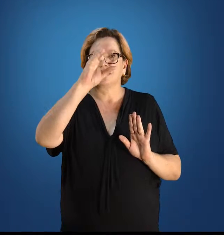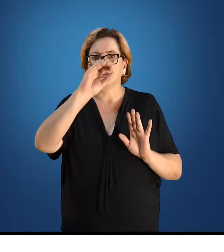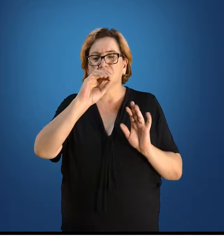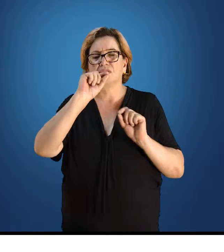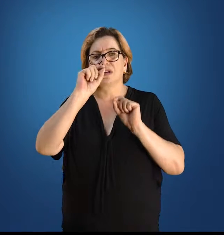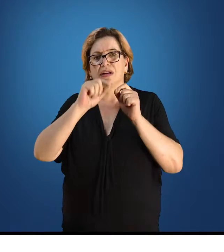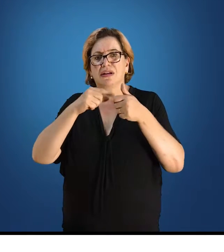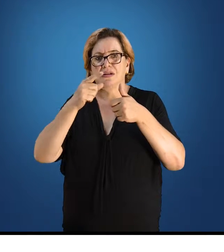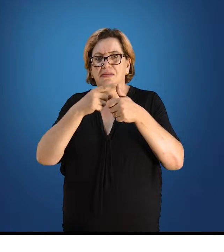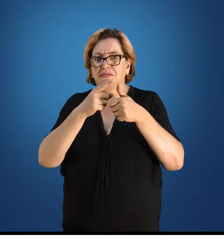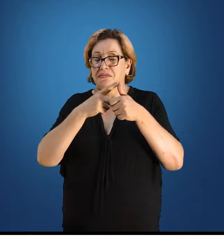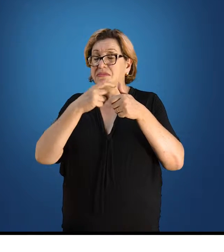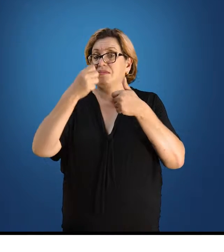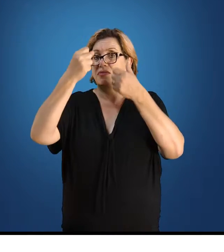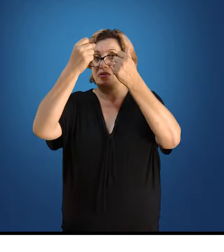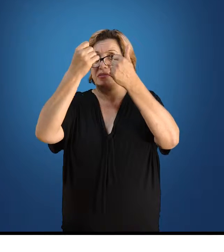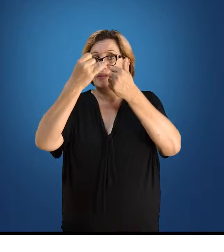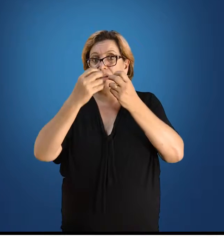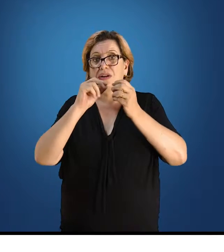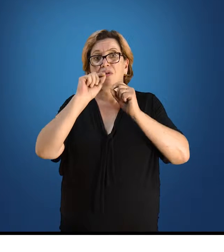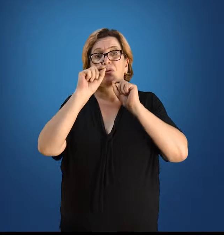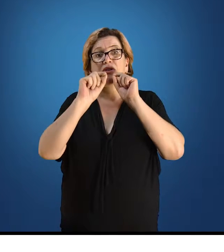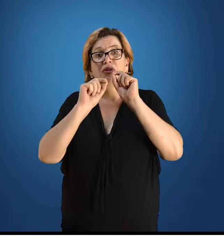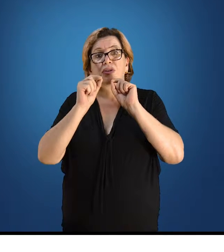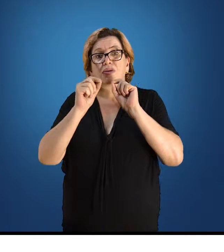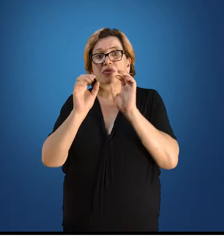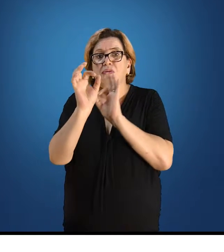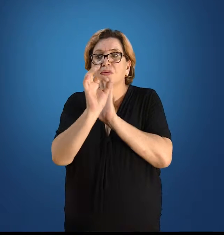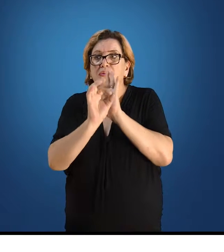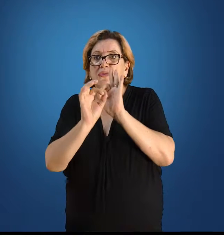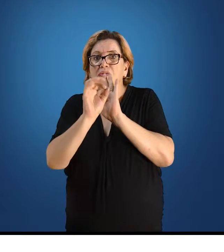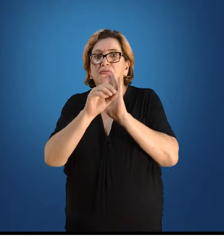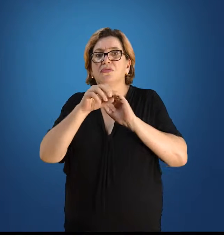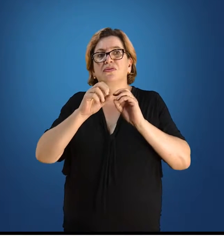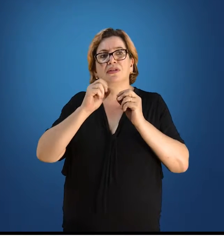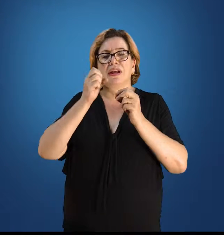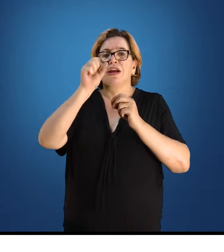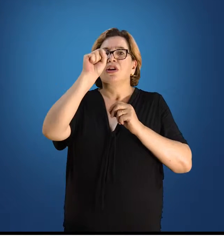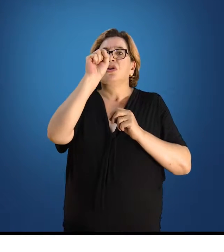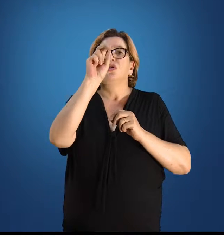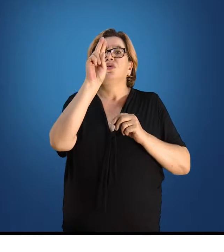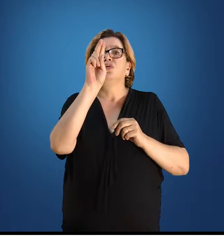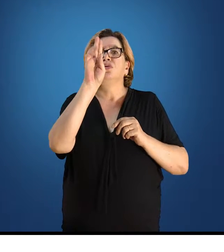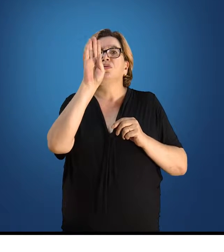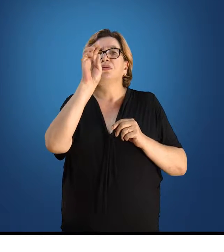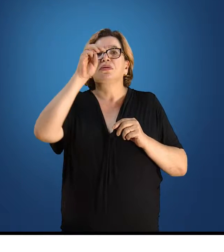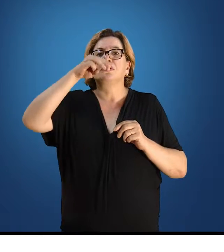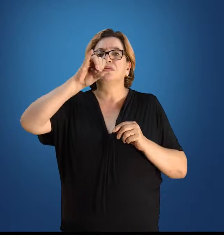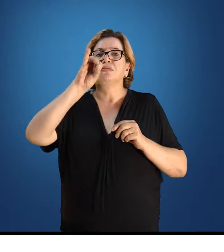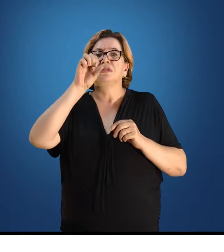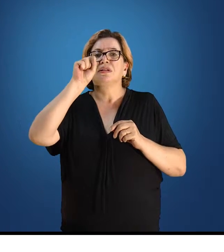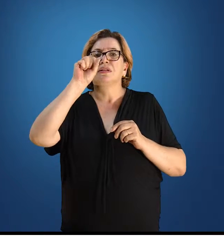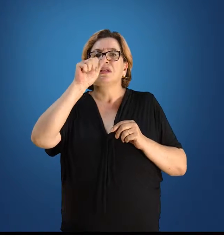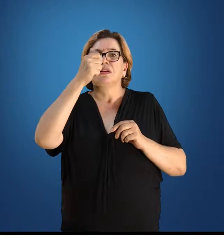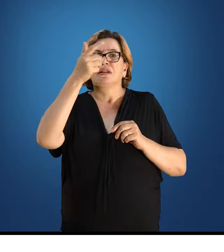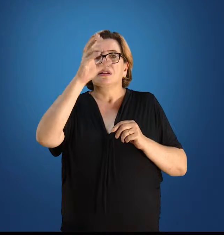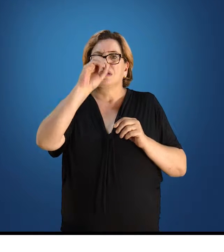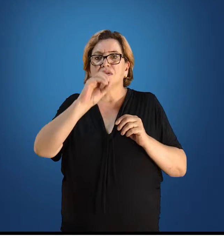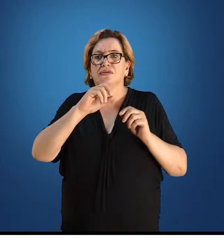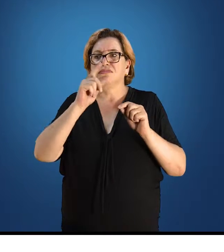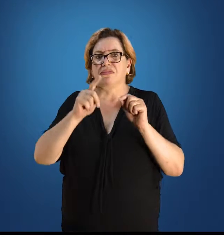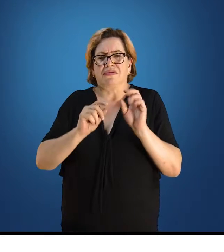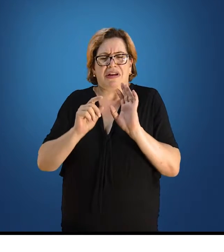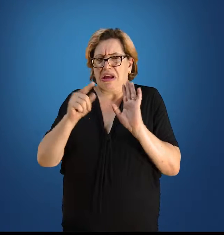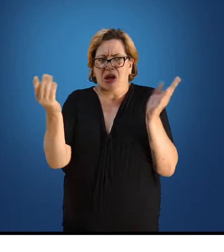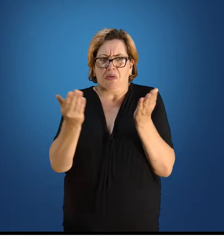seguinte. Primeiro eu vou explicar um pouco o processo de submissão e publicação de artigos. Você não vai passar por